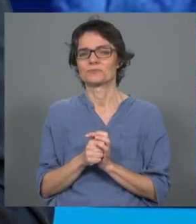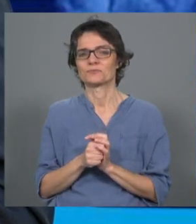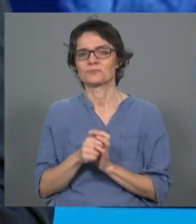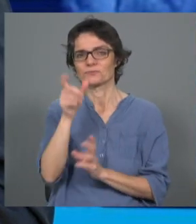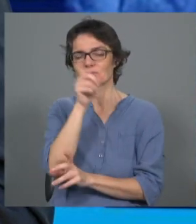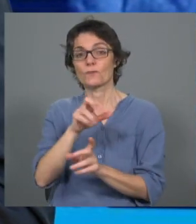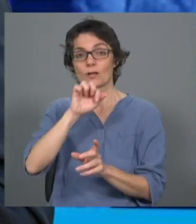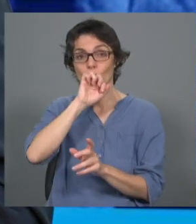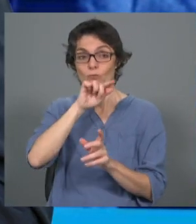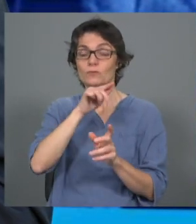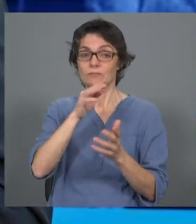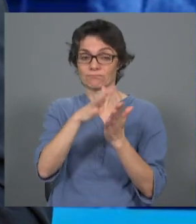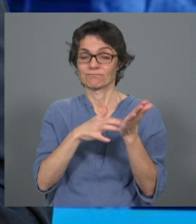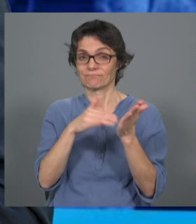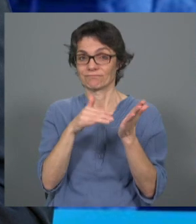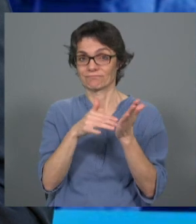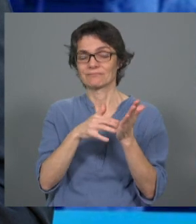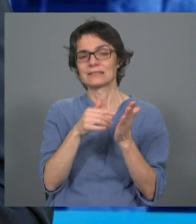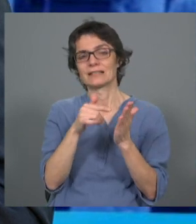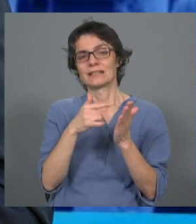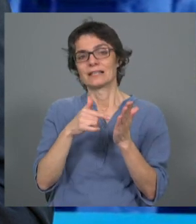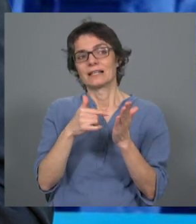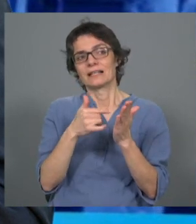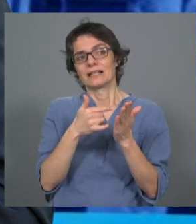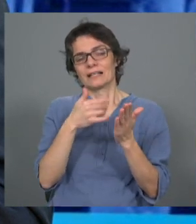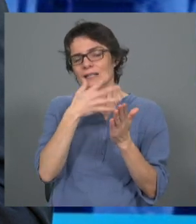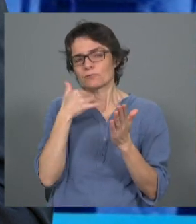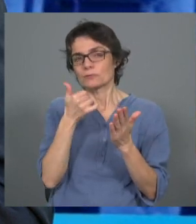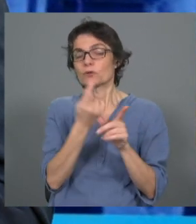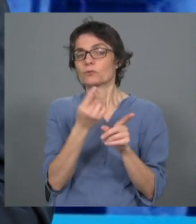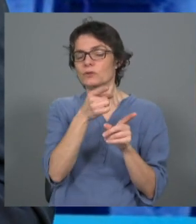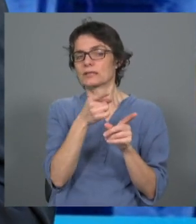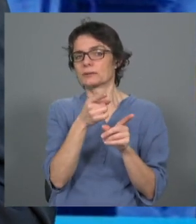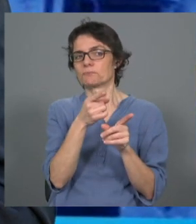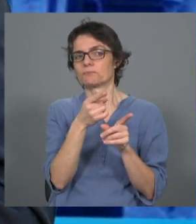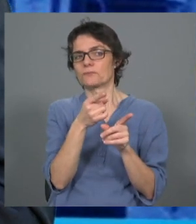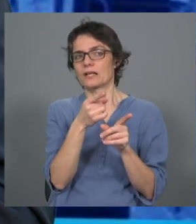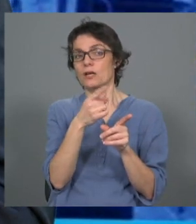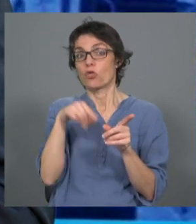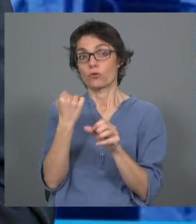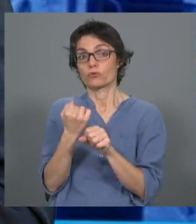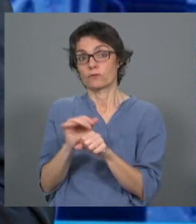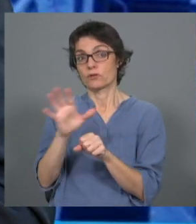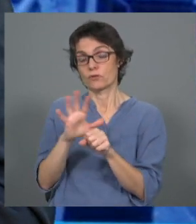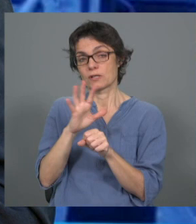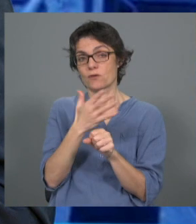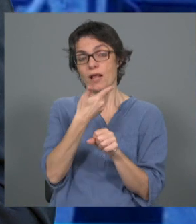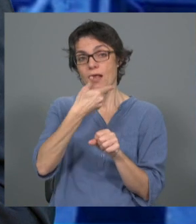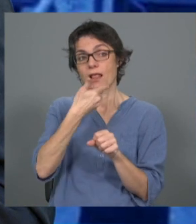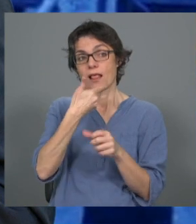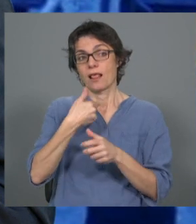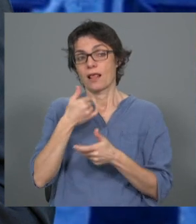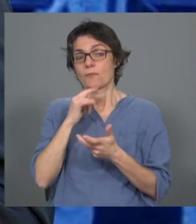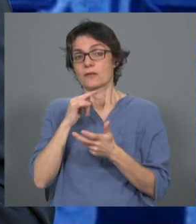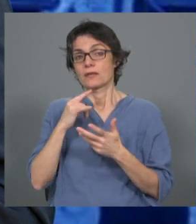bonita, porque para nós, como Serviço Nacional, é de facto um estímulo de trabalho que temos vindo a realizar ao longo dos últimos